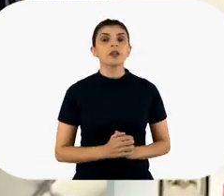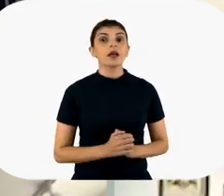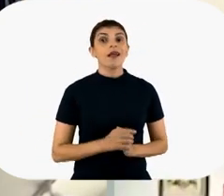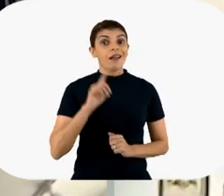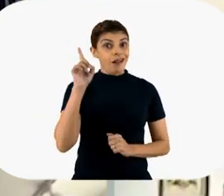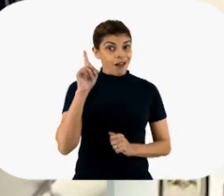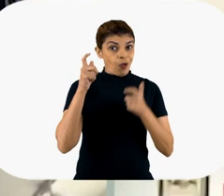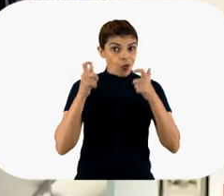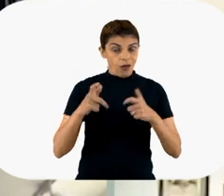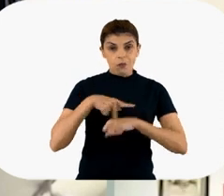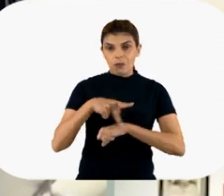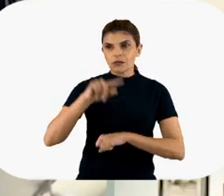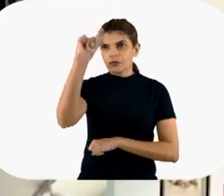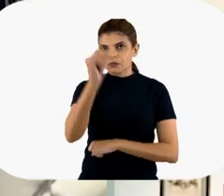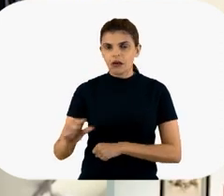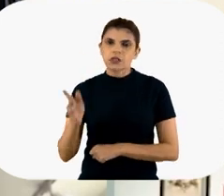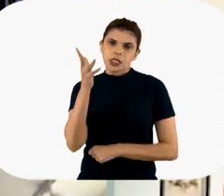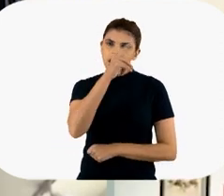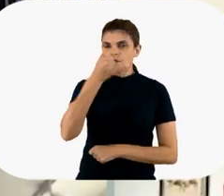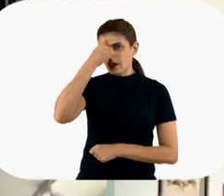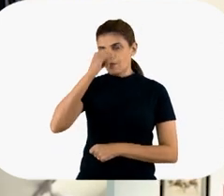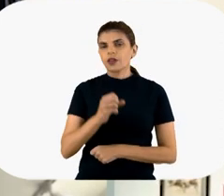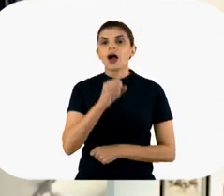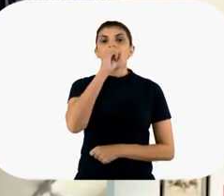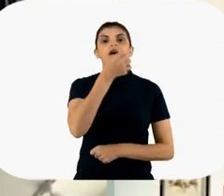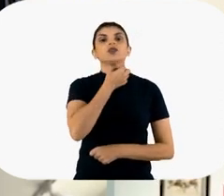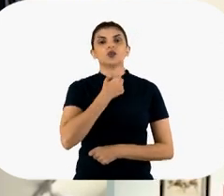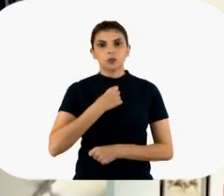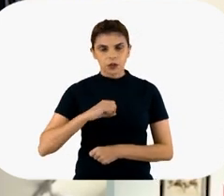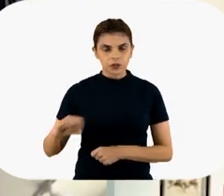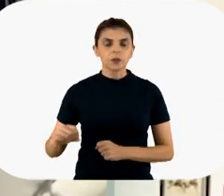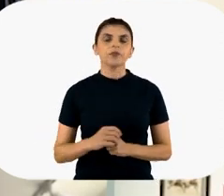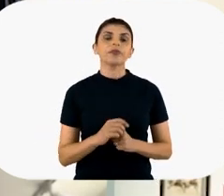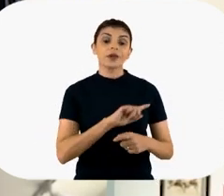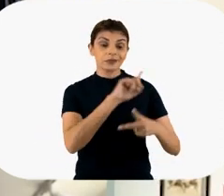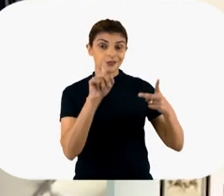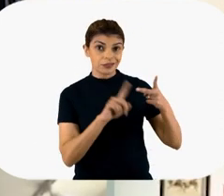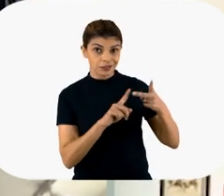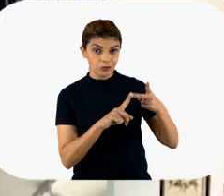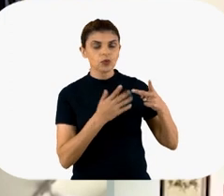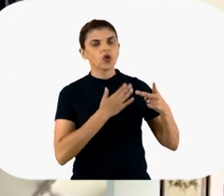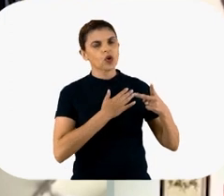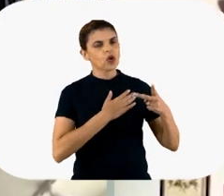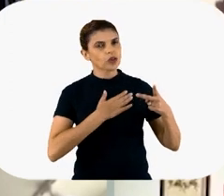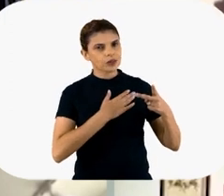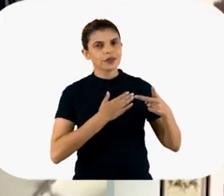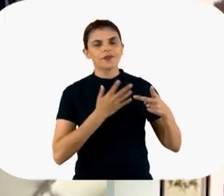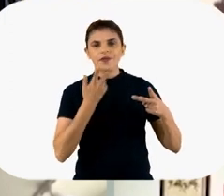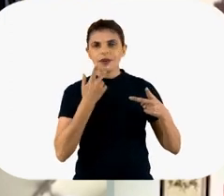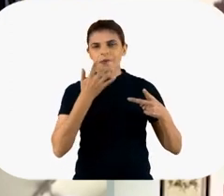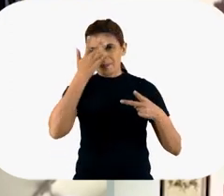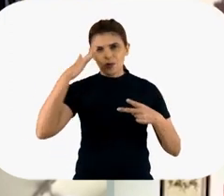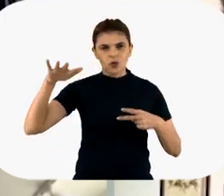E isso na Itália salvou muitas intubações. A outra coisa que eu queria falar é que o pessoal